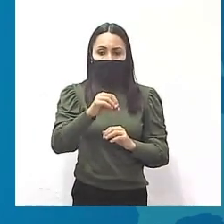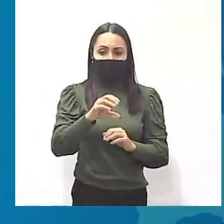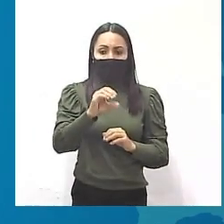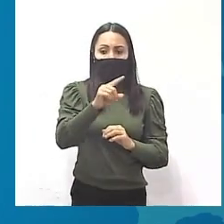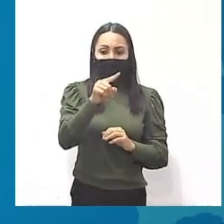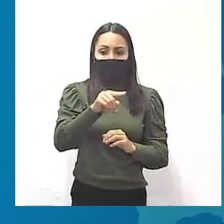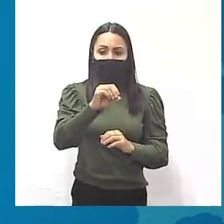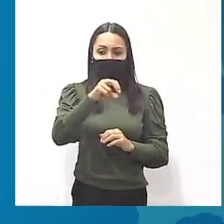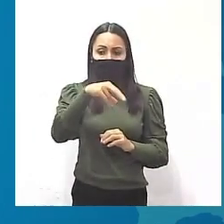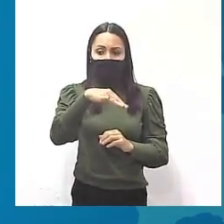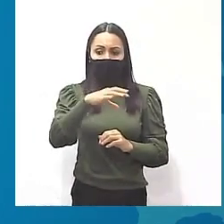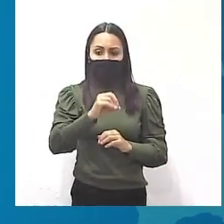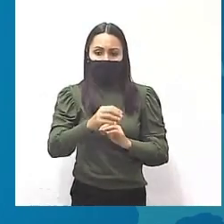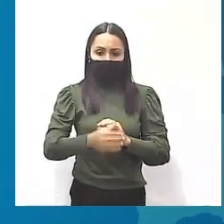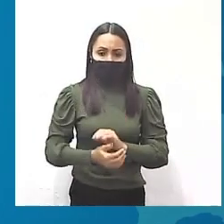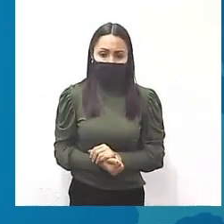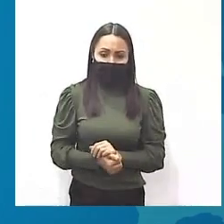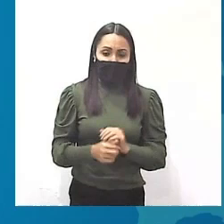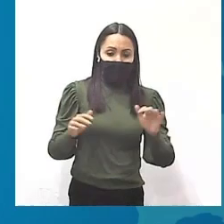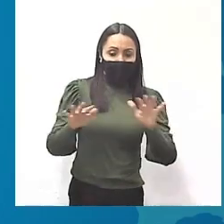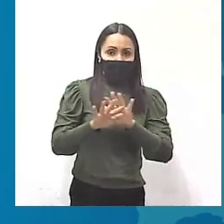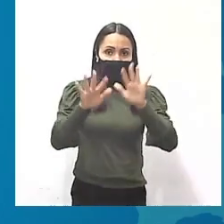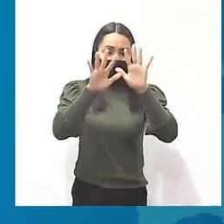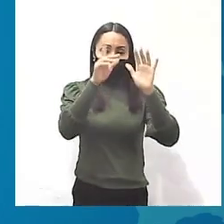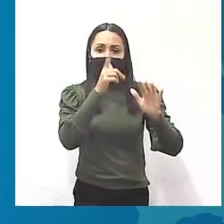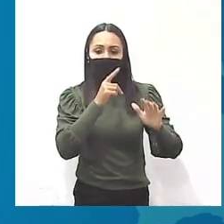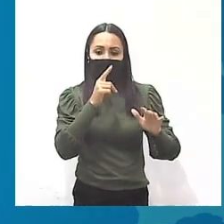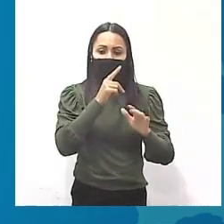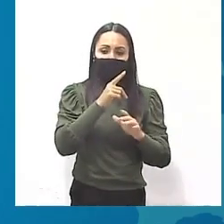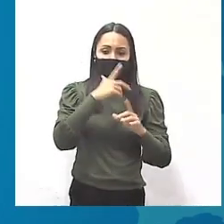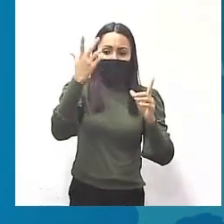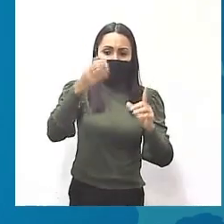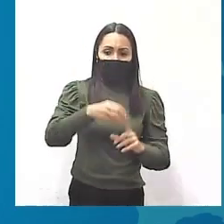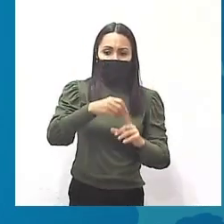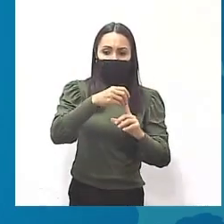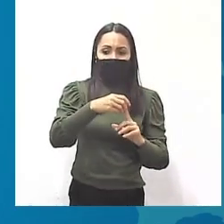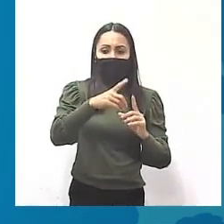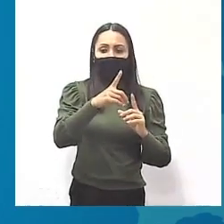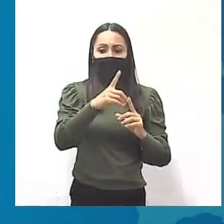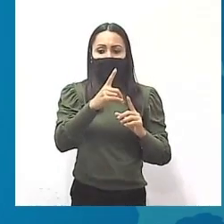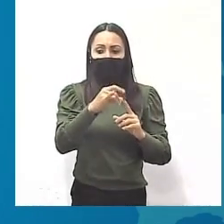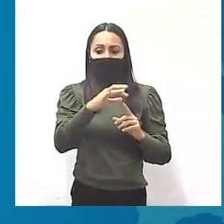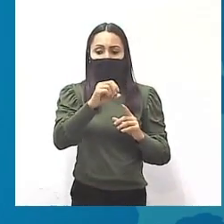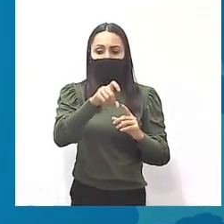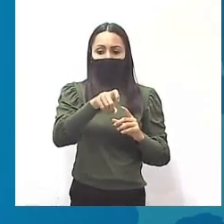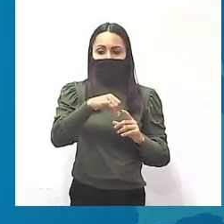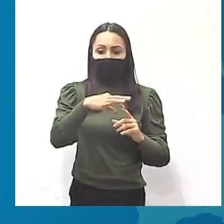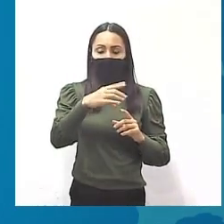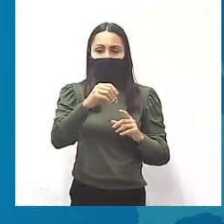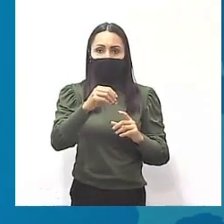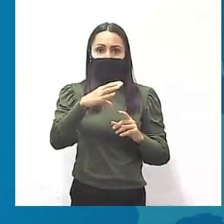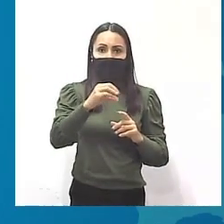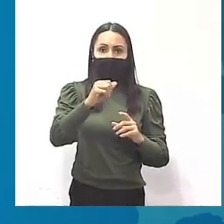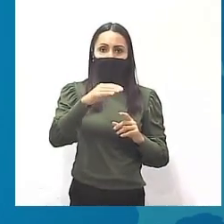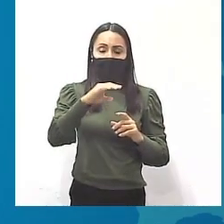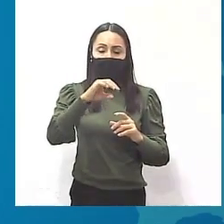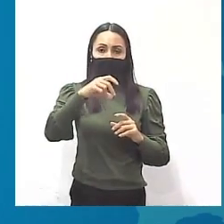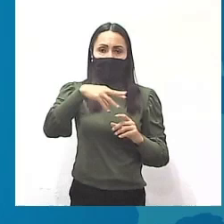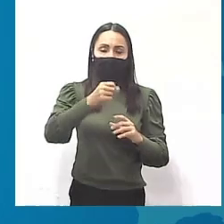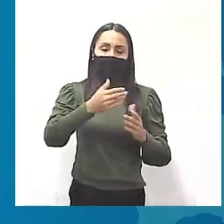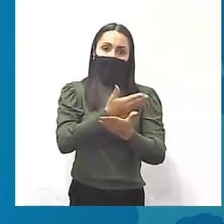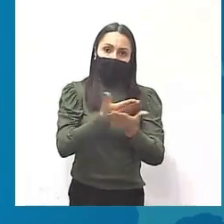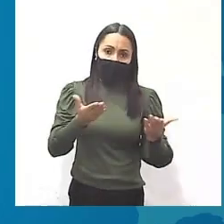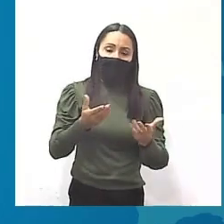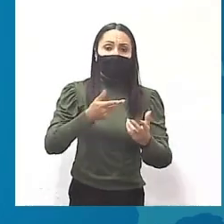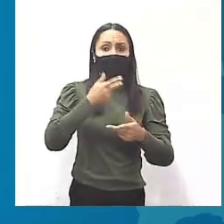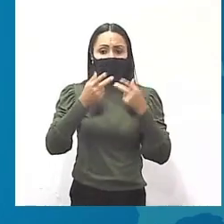clorofluorcarbono, ozônio, vapor de água e principalmente dióxido de carbono. E por sua vez, quando se